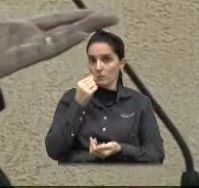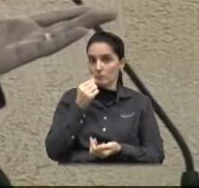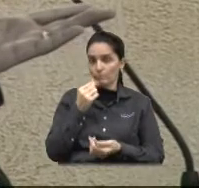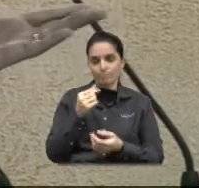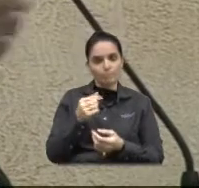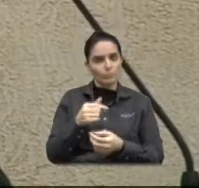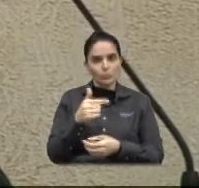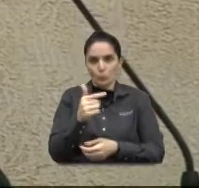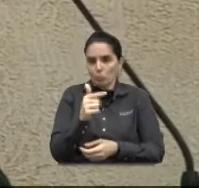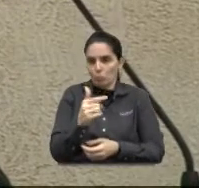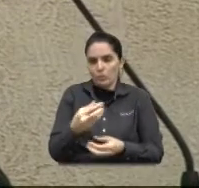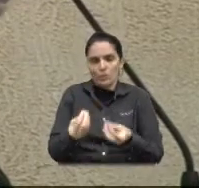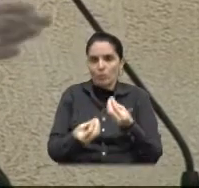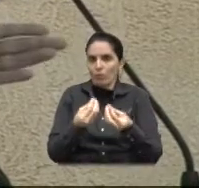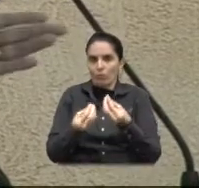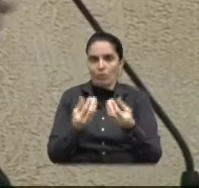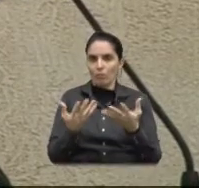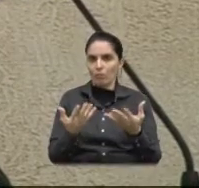porque